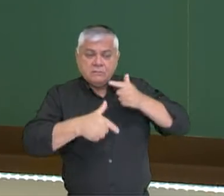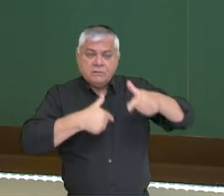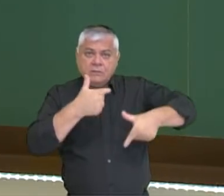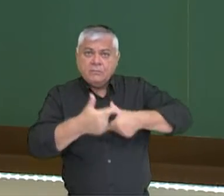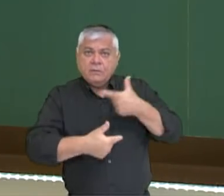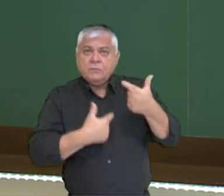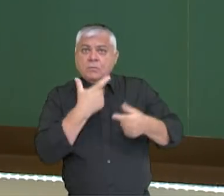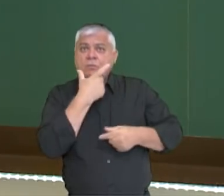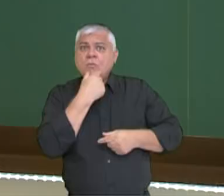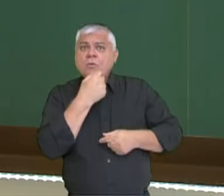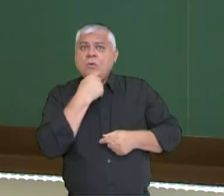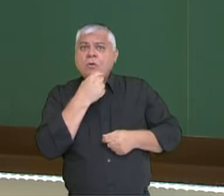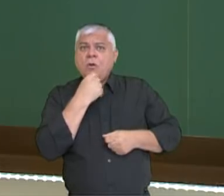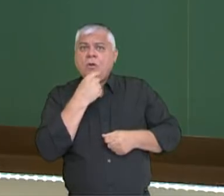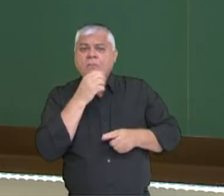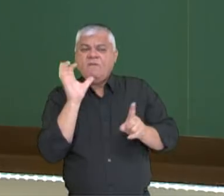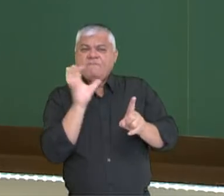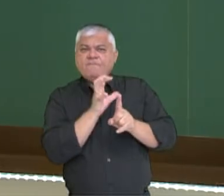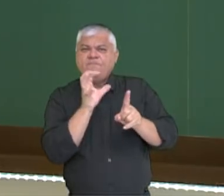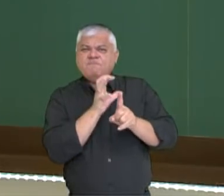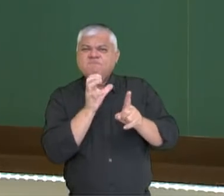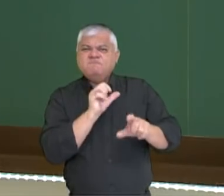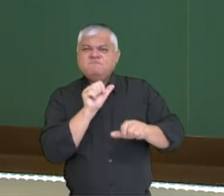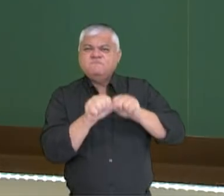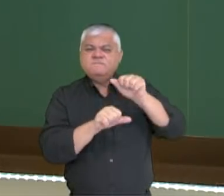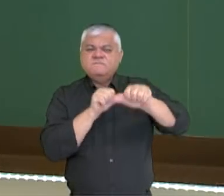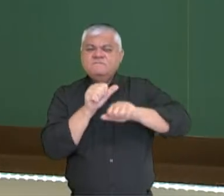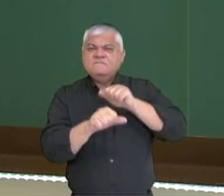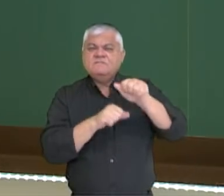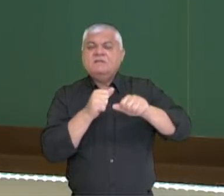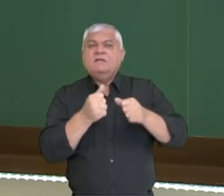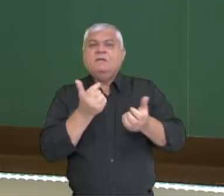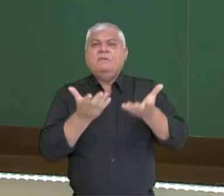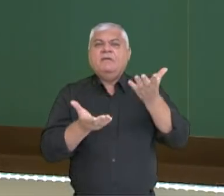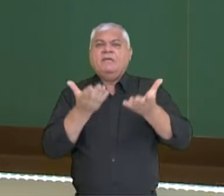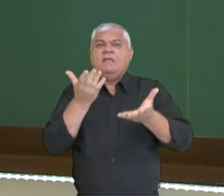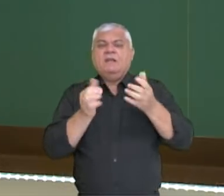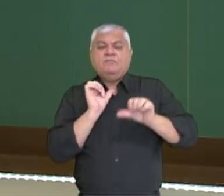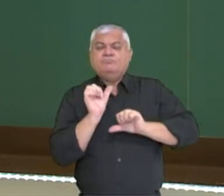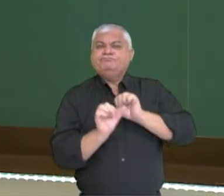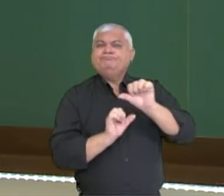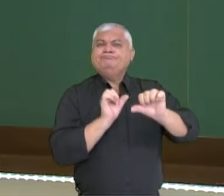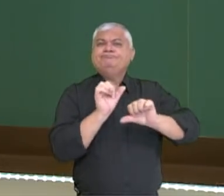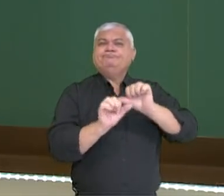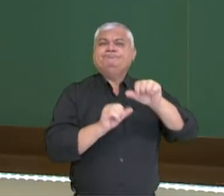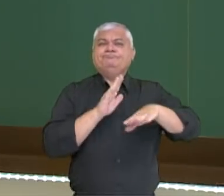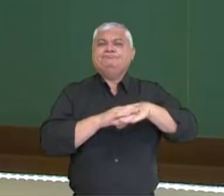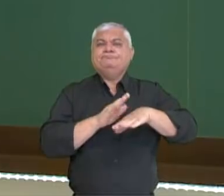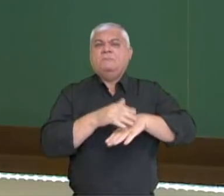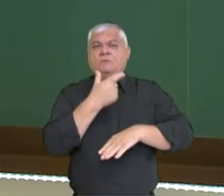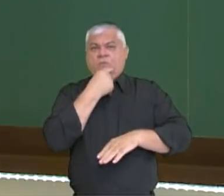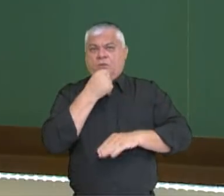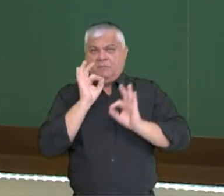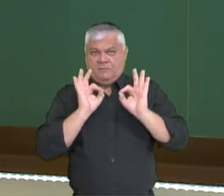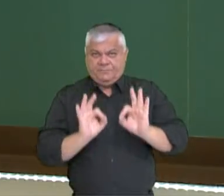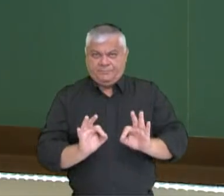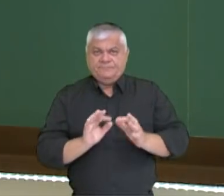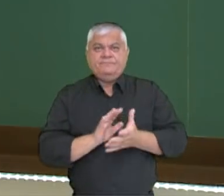sociedade que vão mudar essa ordem natural ou esse equilíbrio natural desse tipo climático,